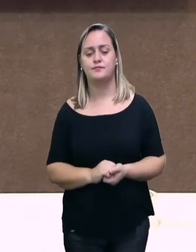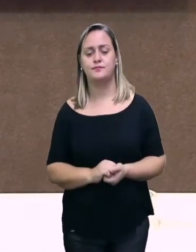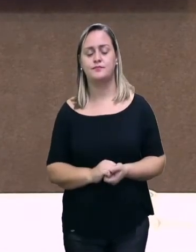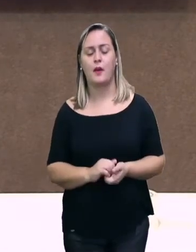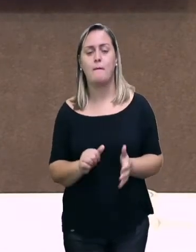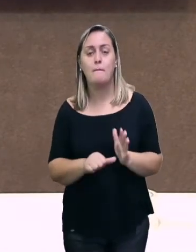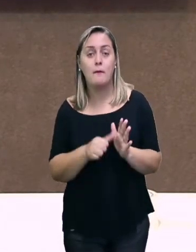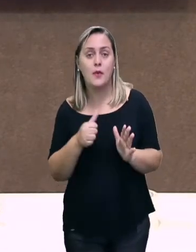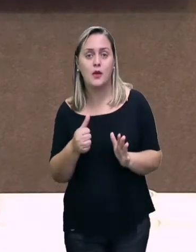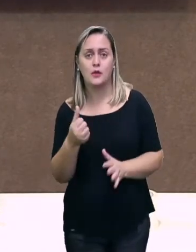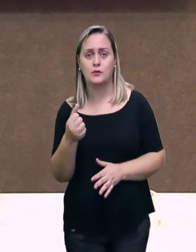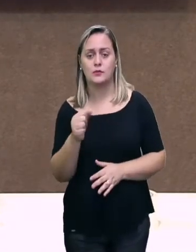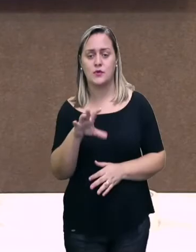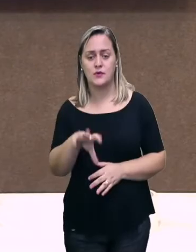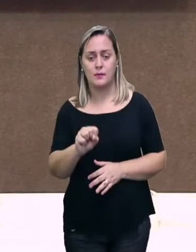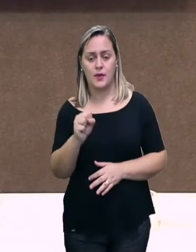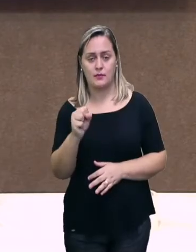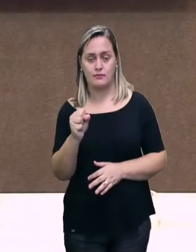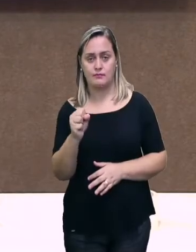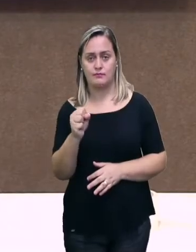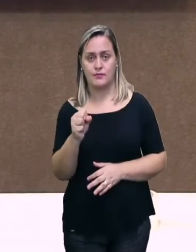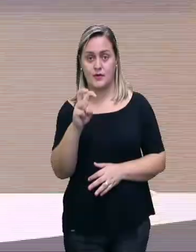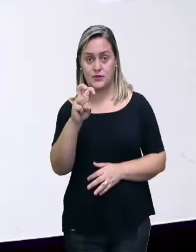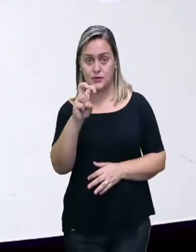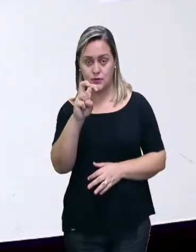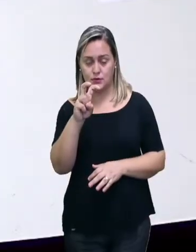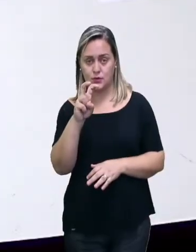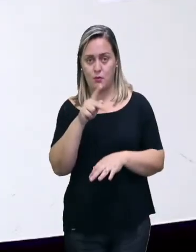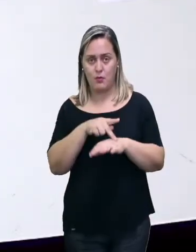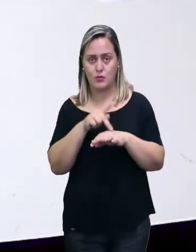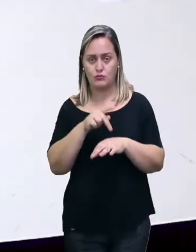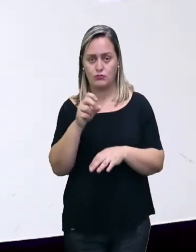você vai jogar as cinco pedras.